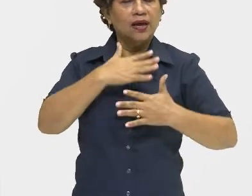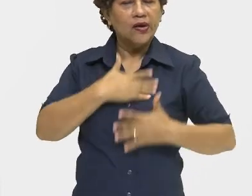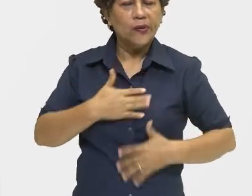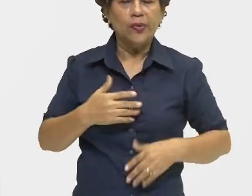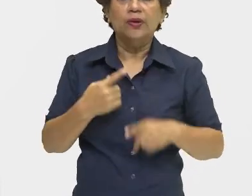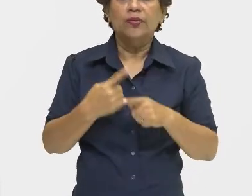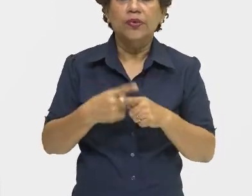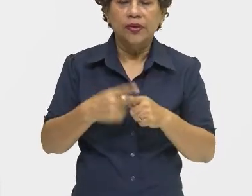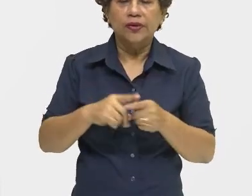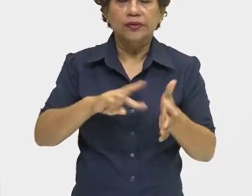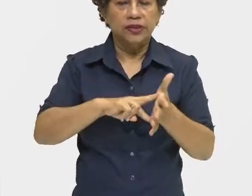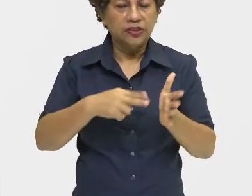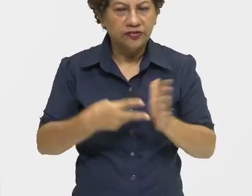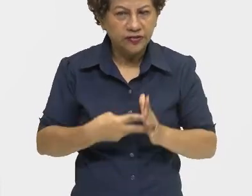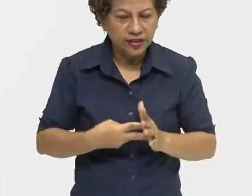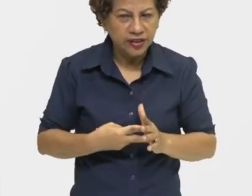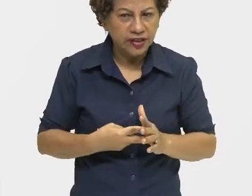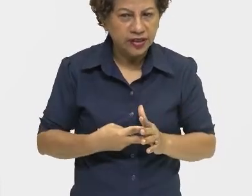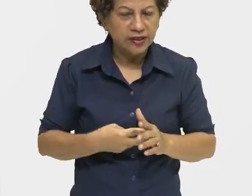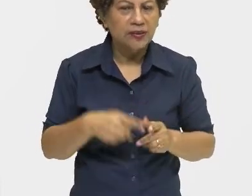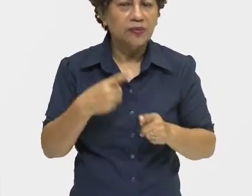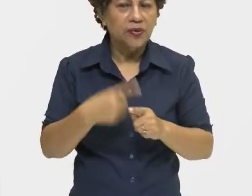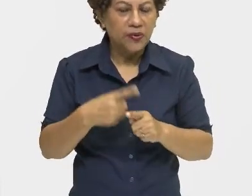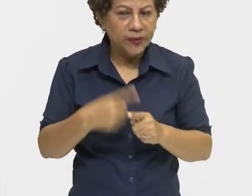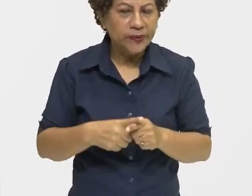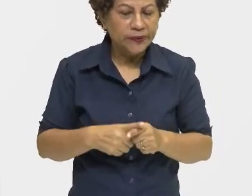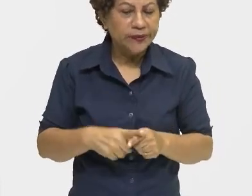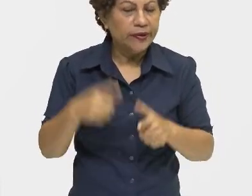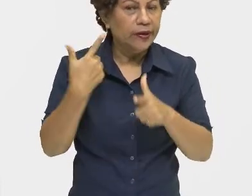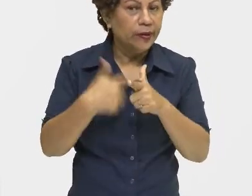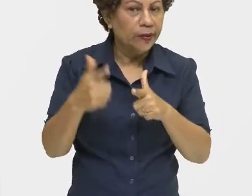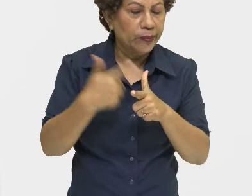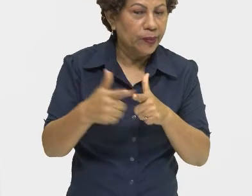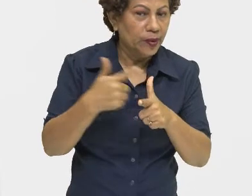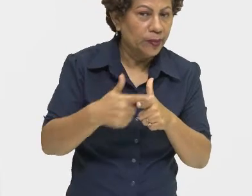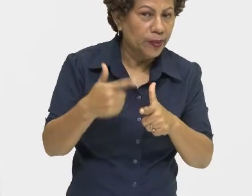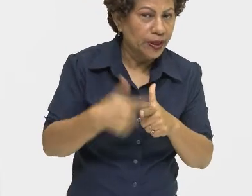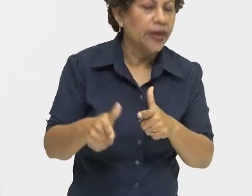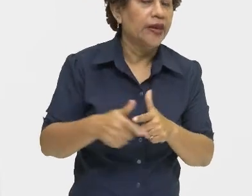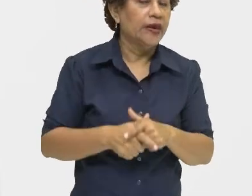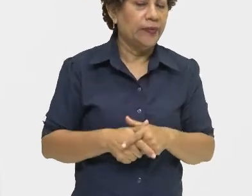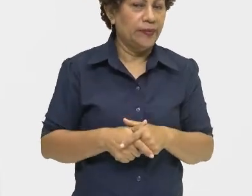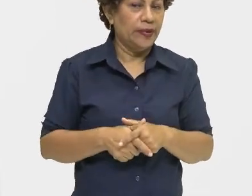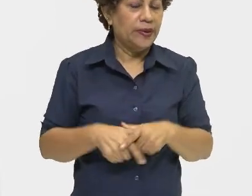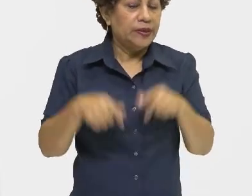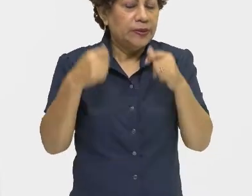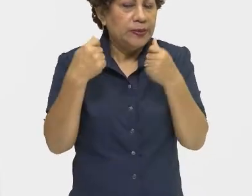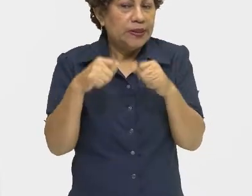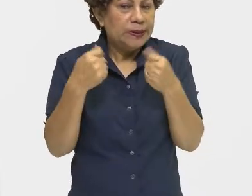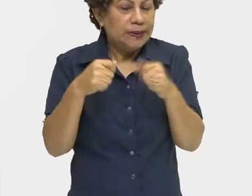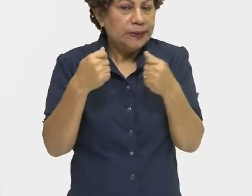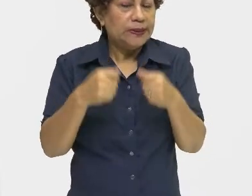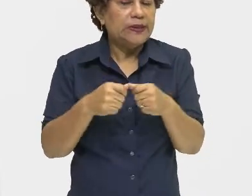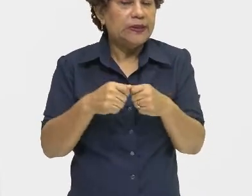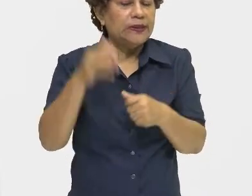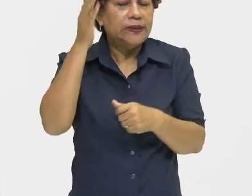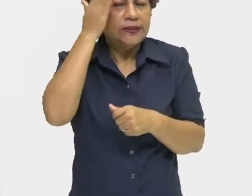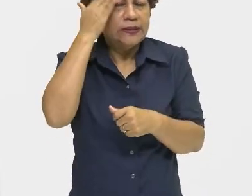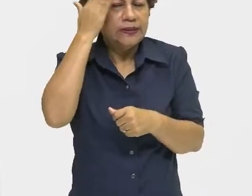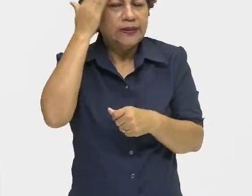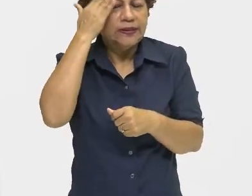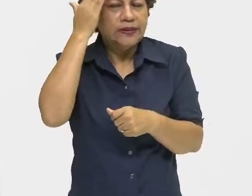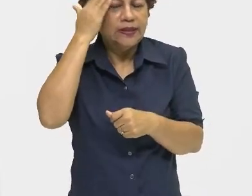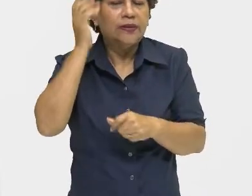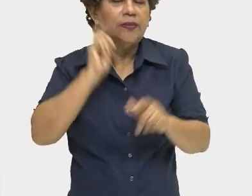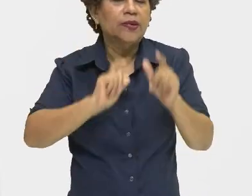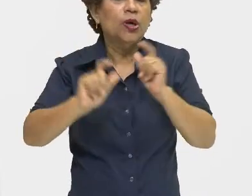por atribulações, minha filha, águas mansas não fazem bons marinheiros. Ou seja, para você ser bom, você tem que passar por essas atribulações